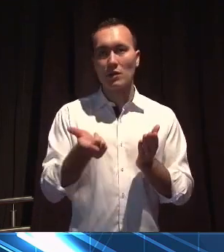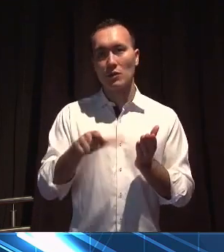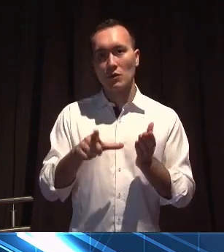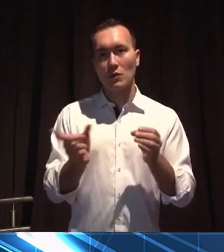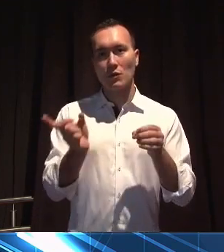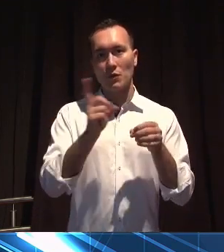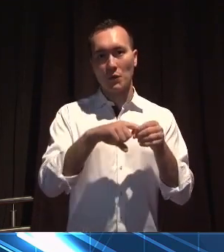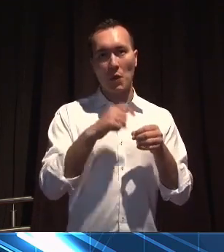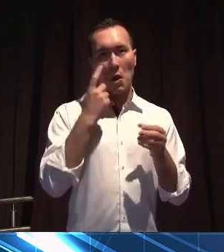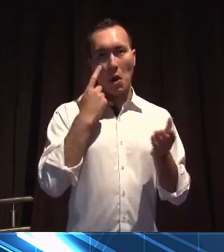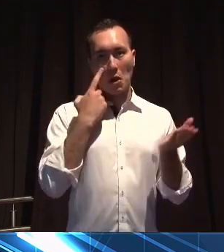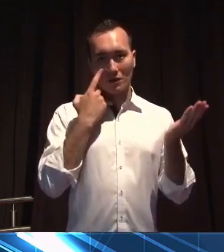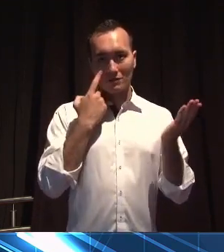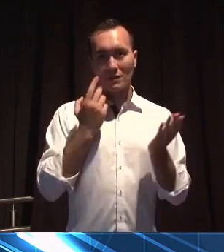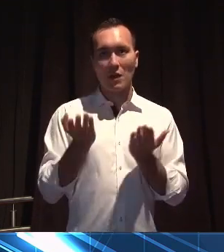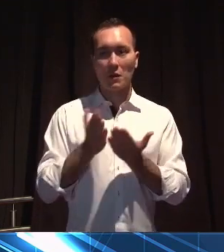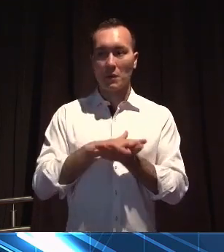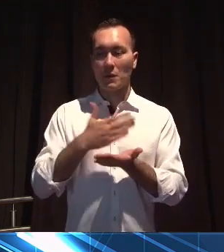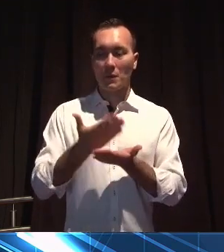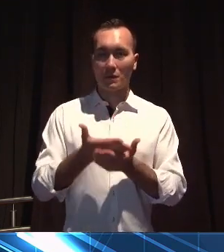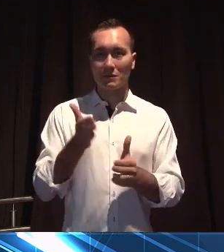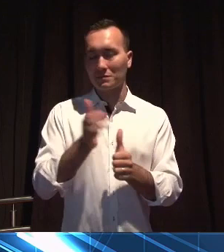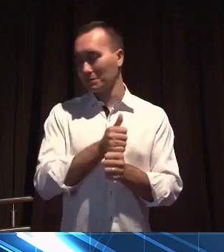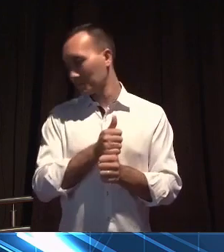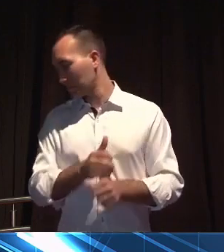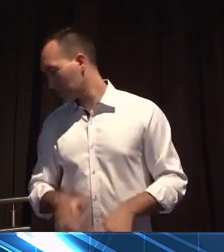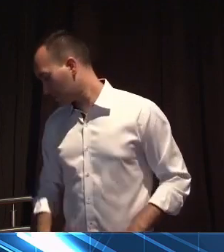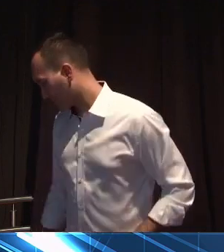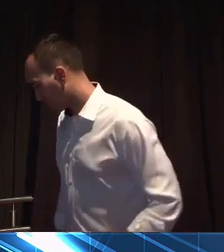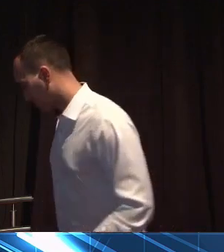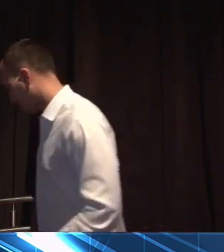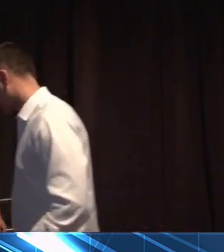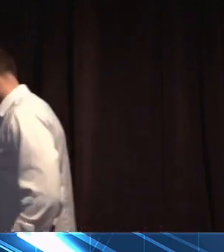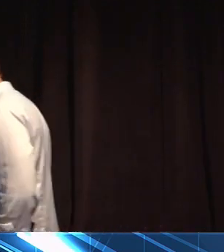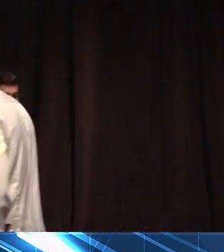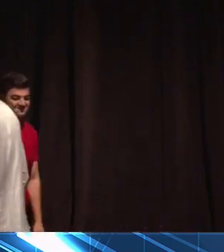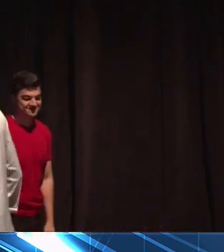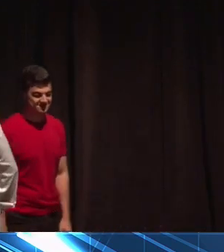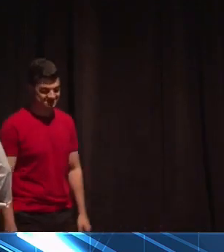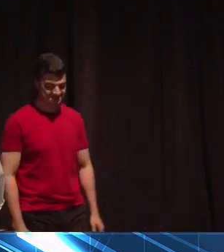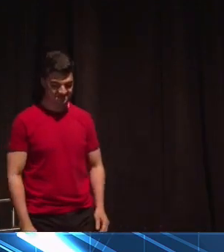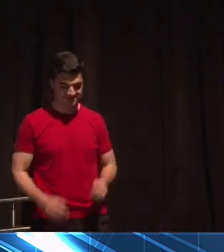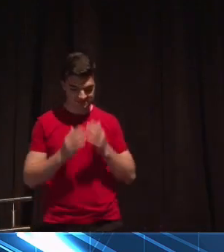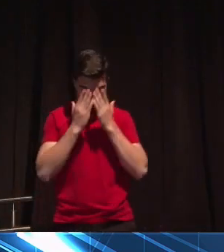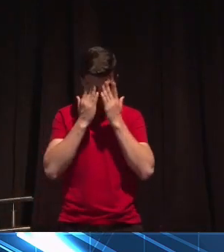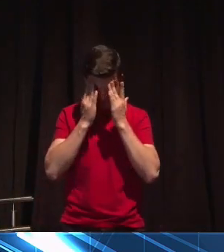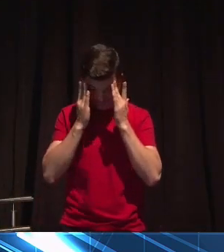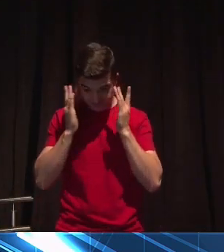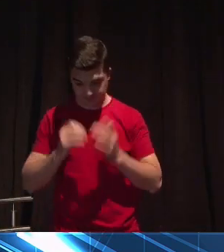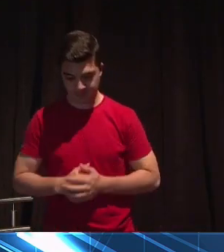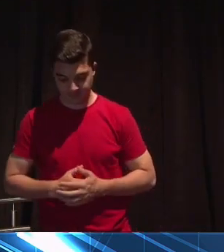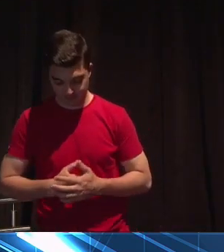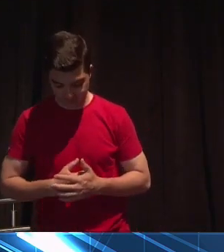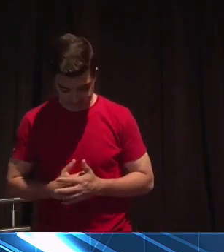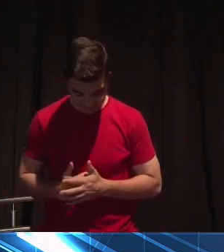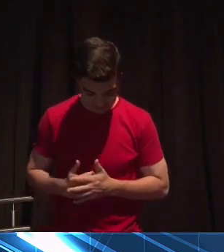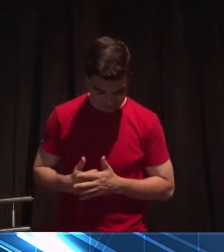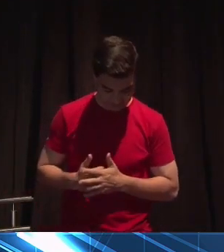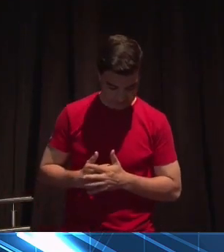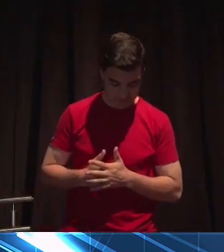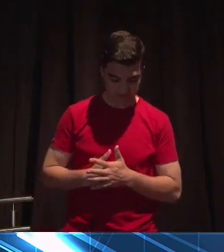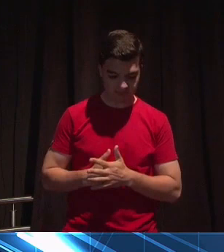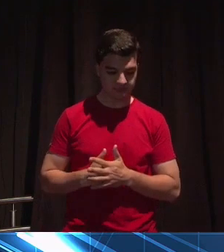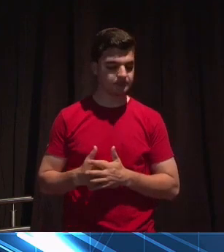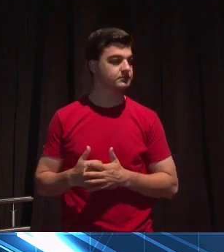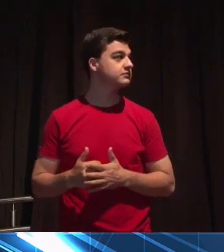tem a camada de persistência uma das vantagens é que eu posso trocar a camada de persistência será que é mesmo dá para eu trocar pessoal de posto ali por